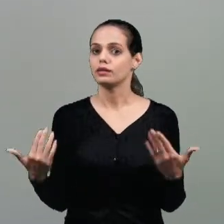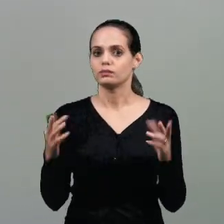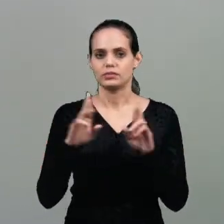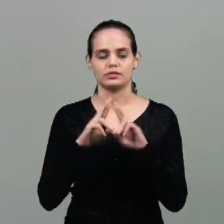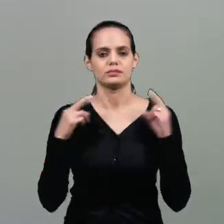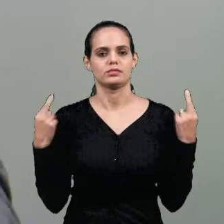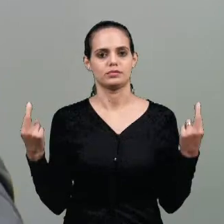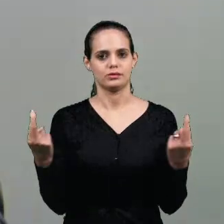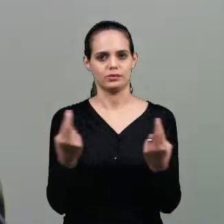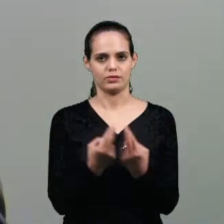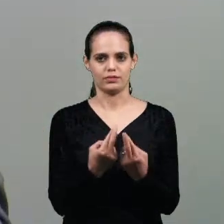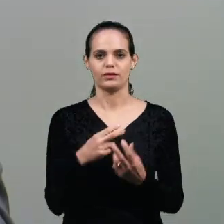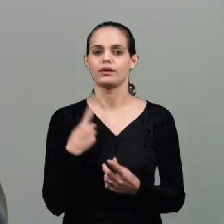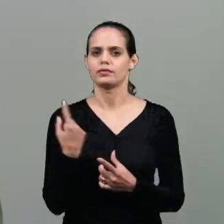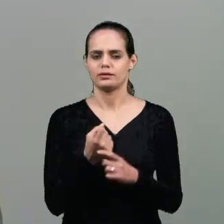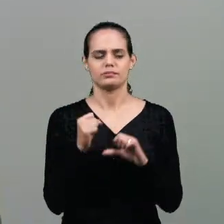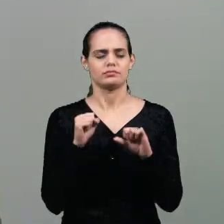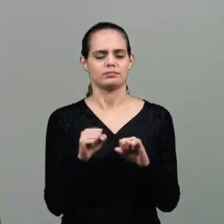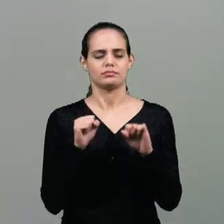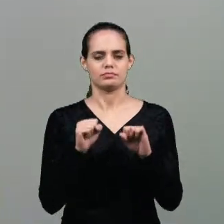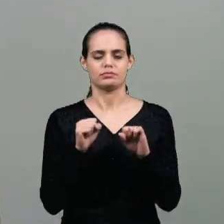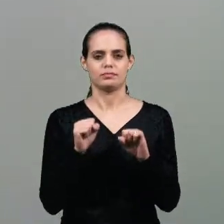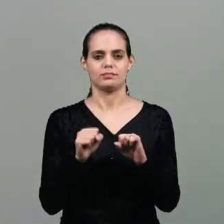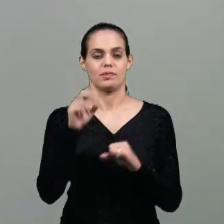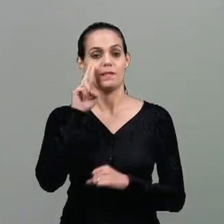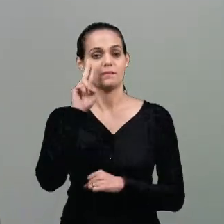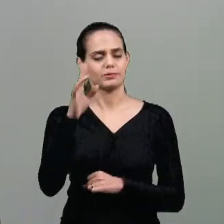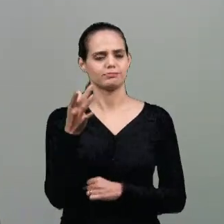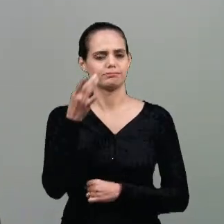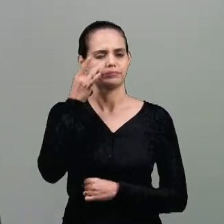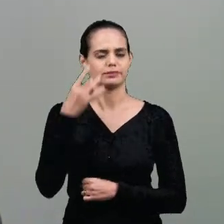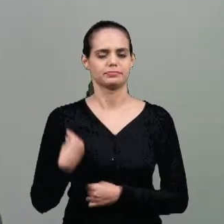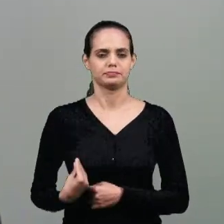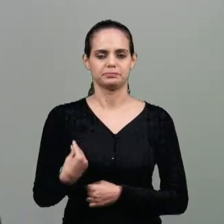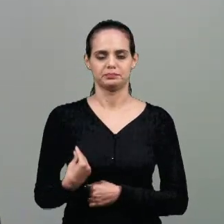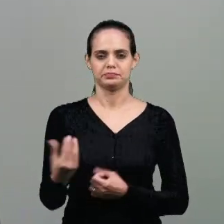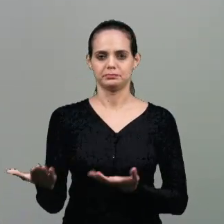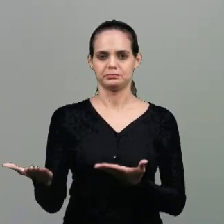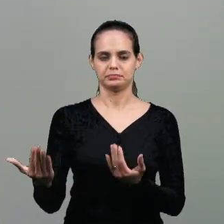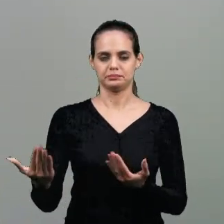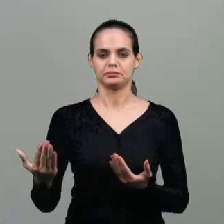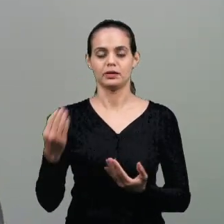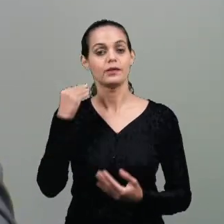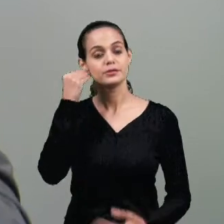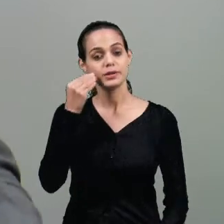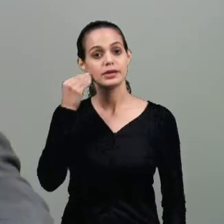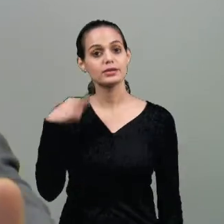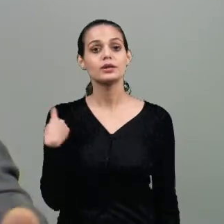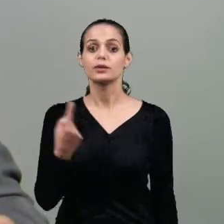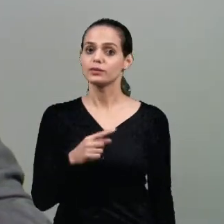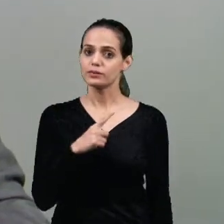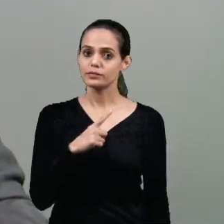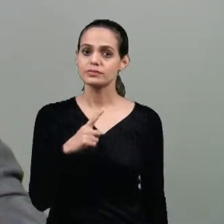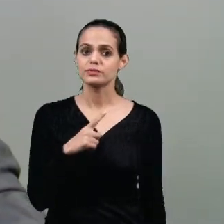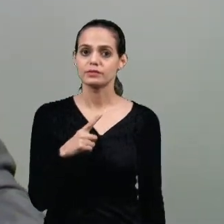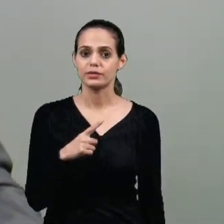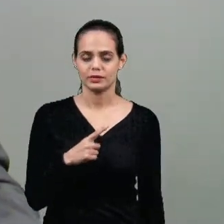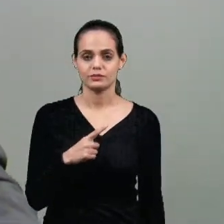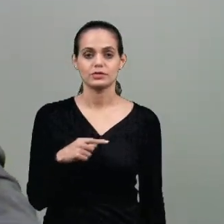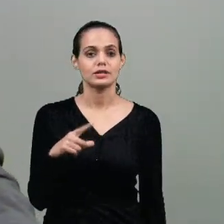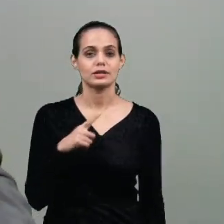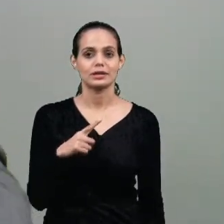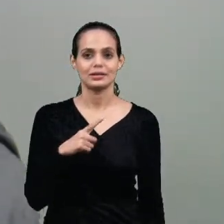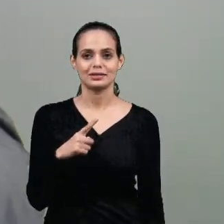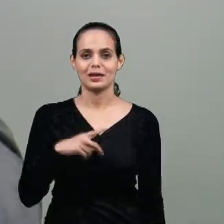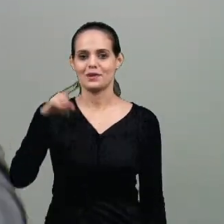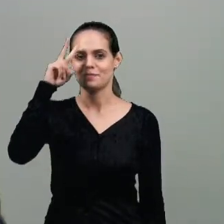reuniões, nós podemos testemunhar para os nossos jovens das experiências que vivemos. E há uma história na vida de cada